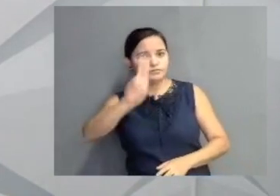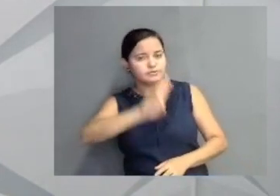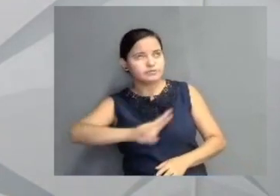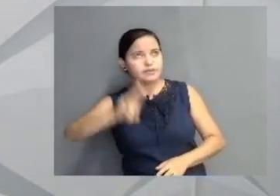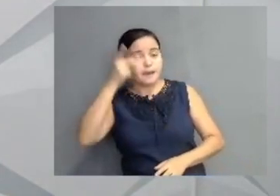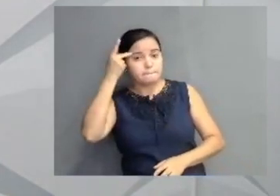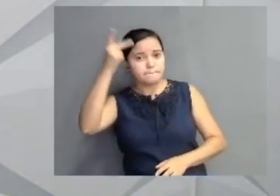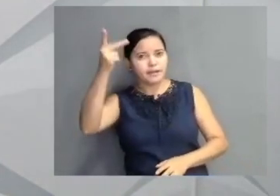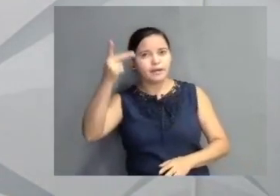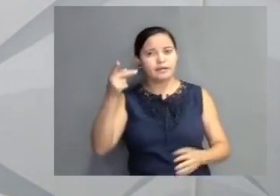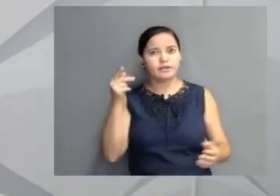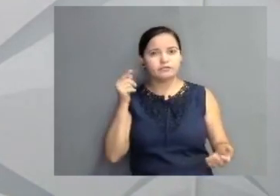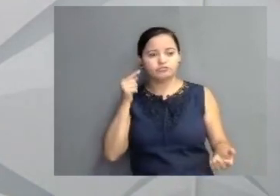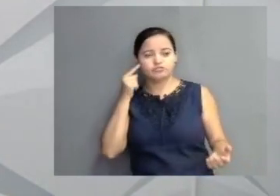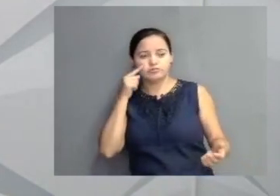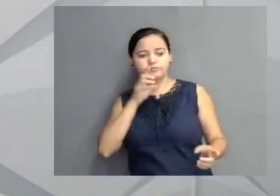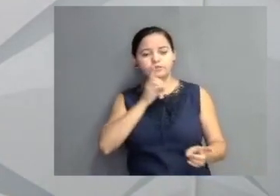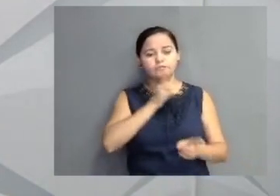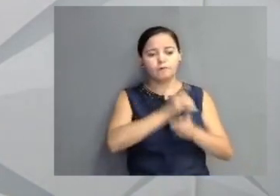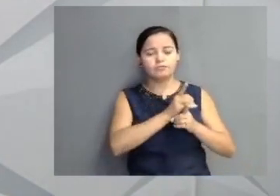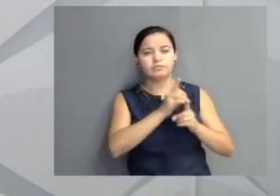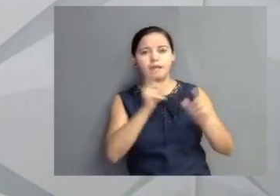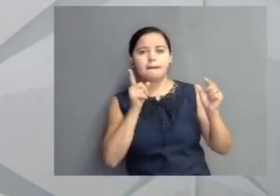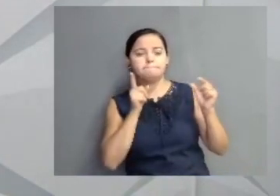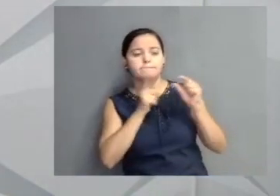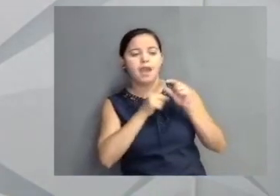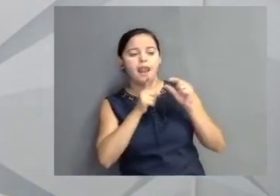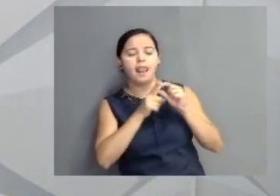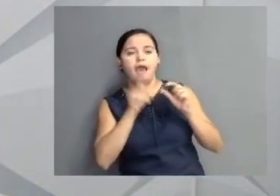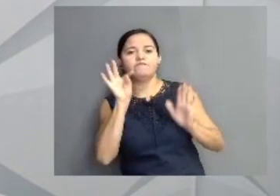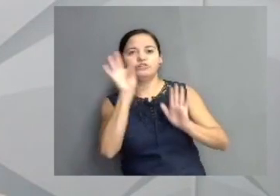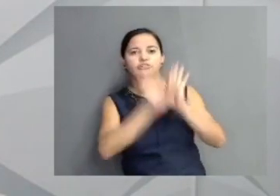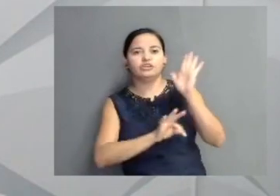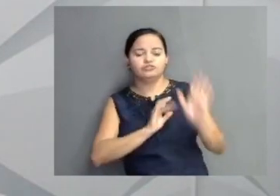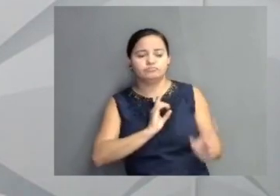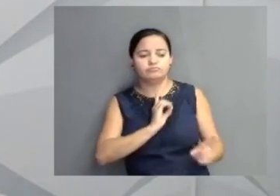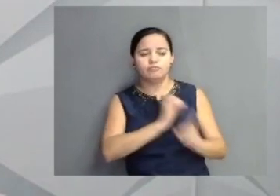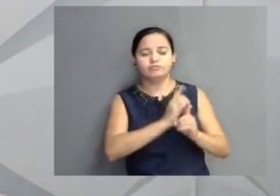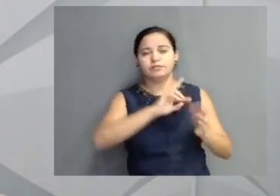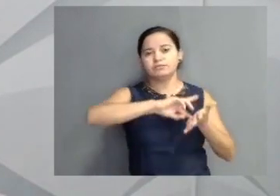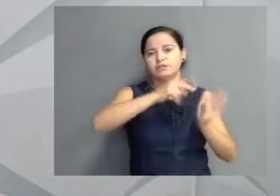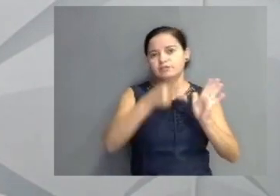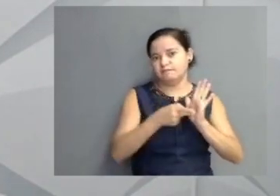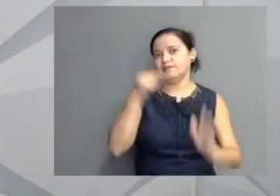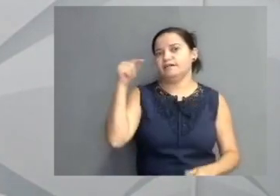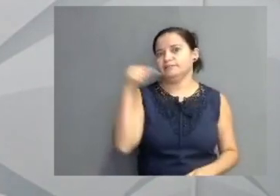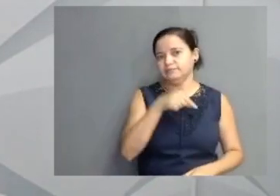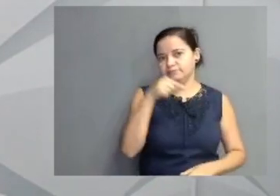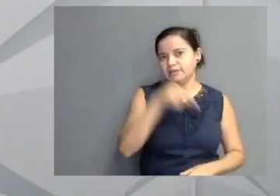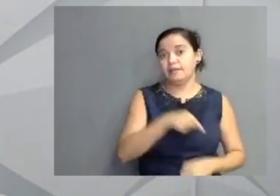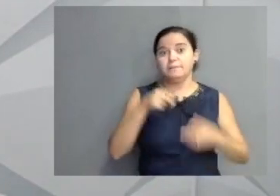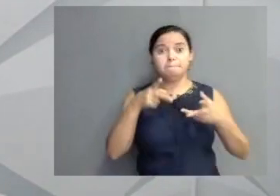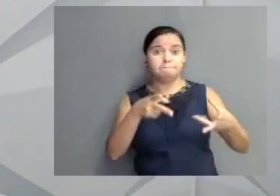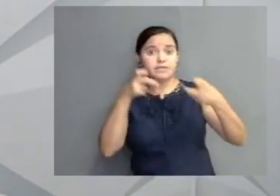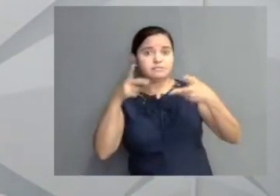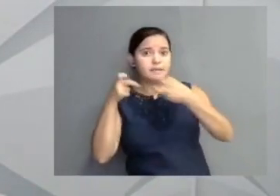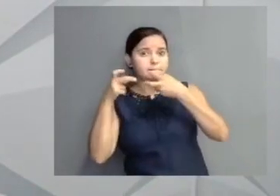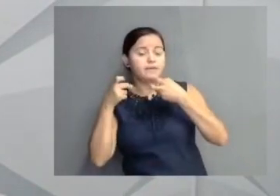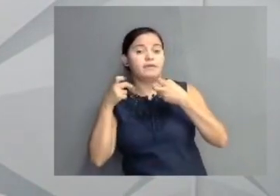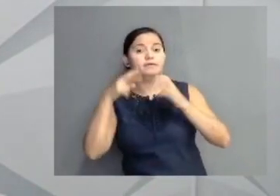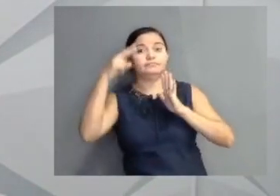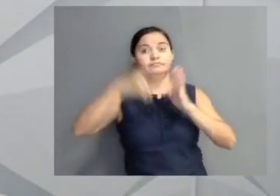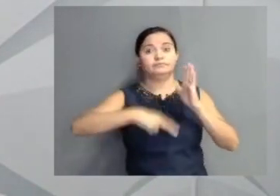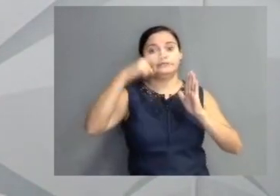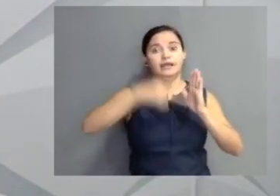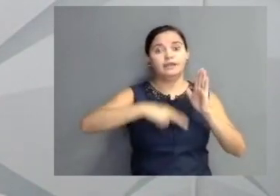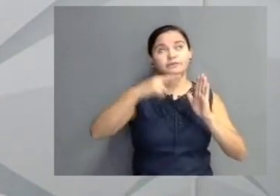para identificar algumas palavras no texto e procurar o significado delas. Você percebeu durante a leitura que tem algumas palavras, não sei